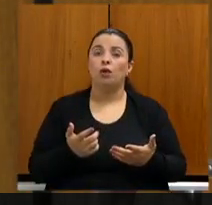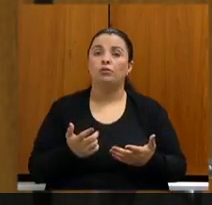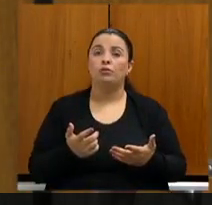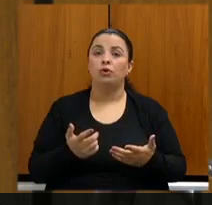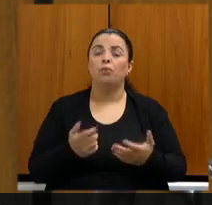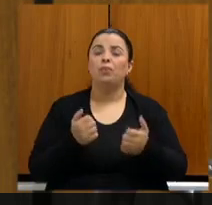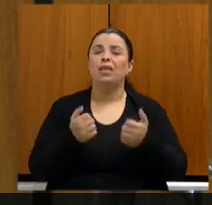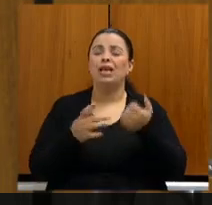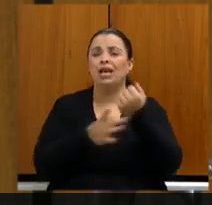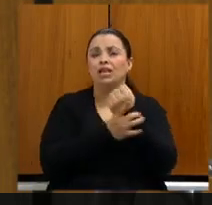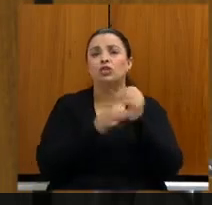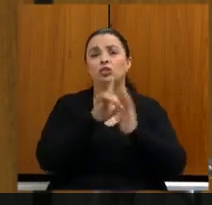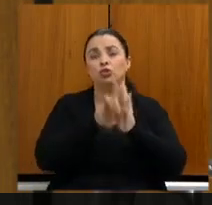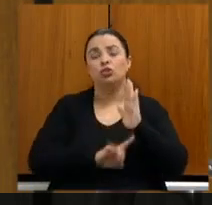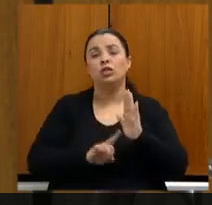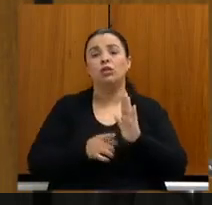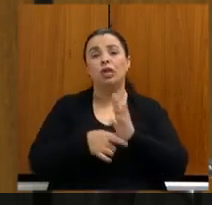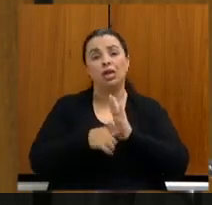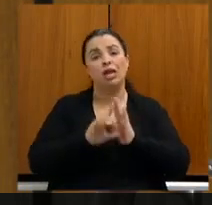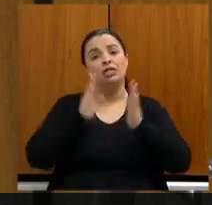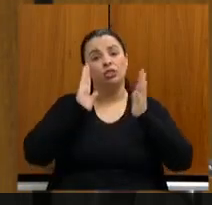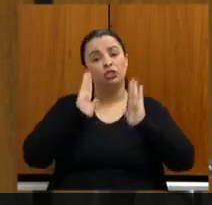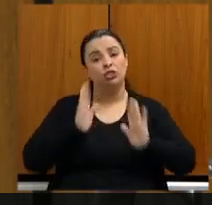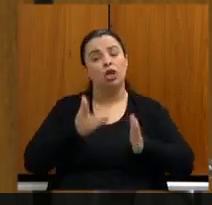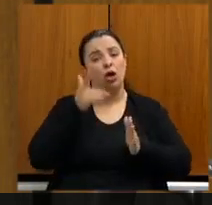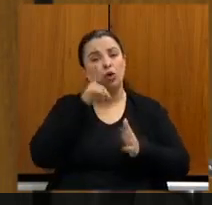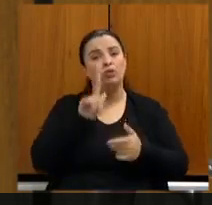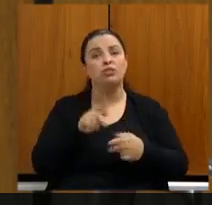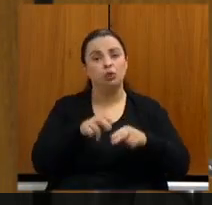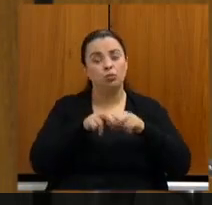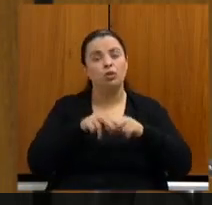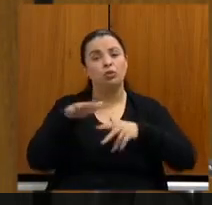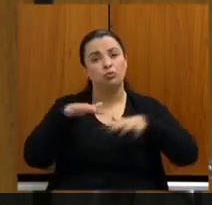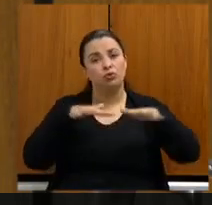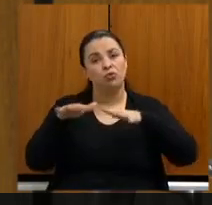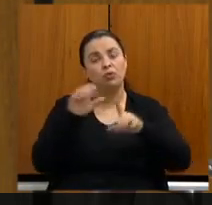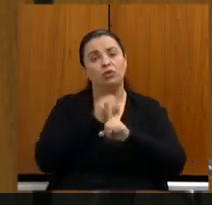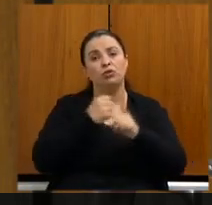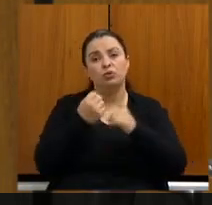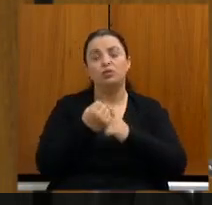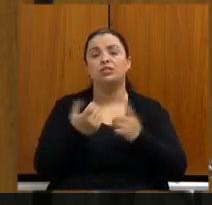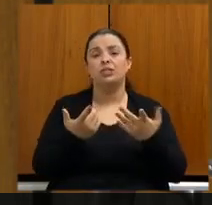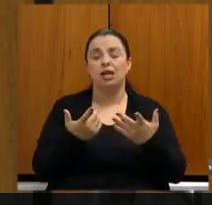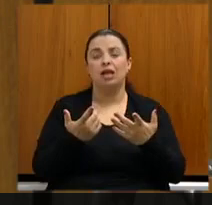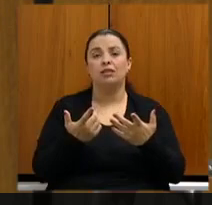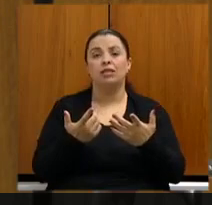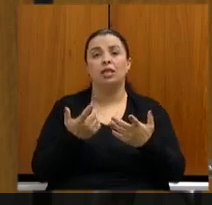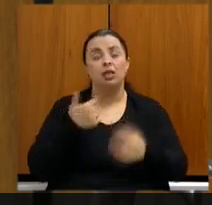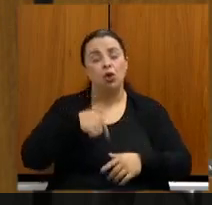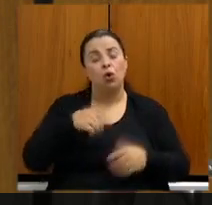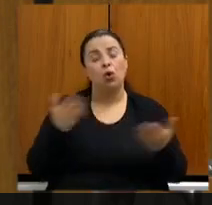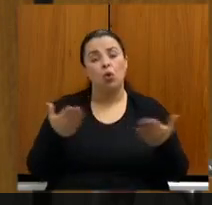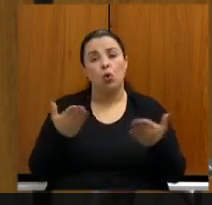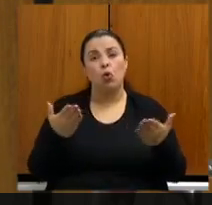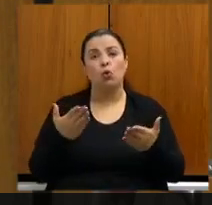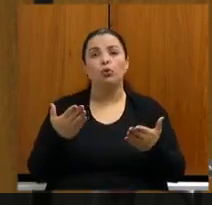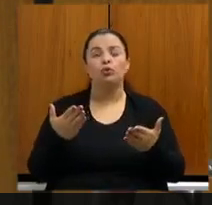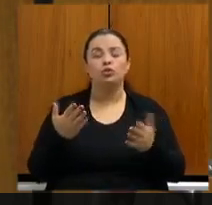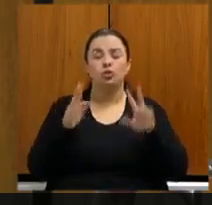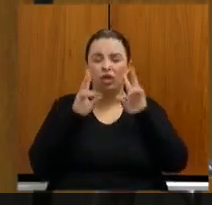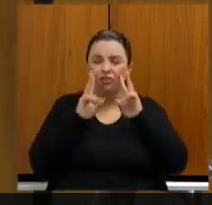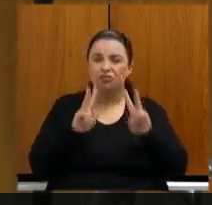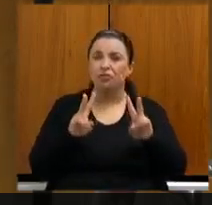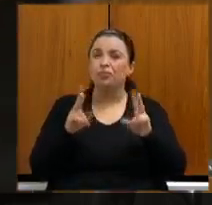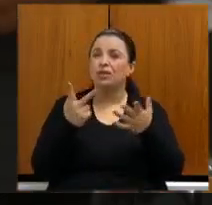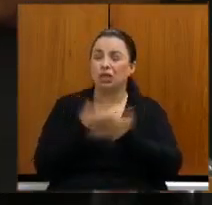sociais das ocupações espontâneas que depois foram se organizando também então que a gente enfrenta hoje É um cenário